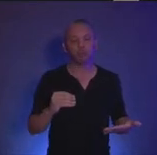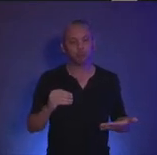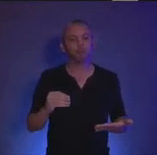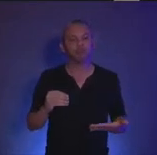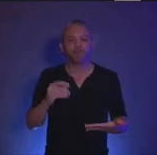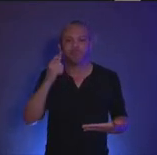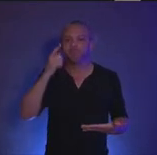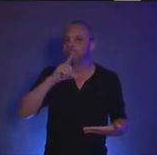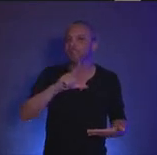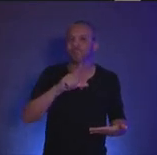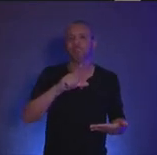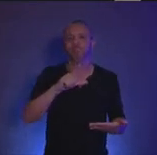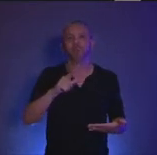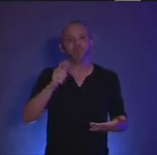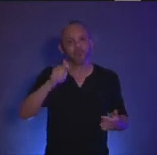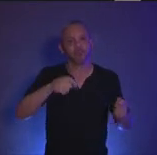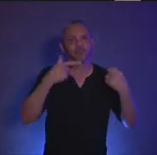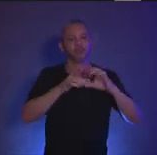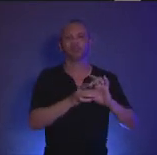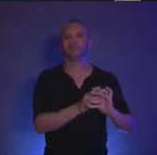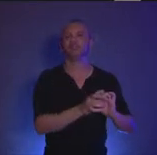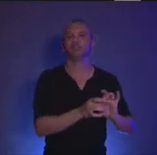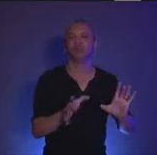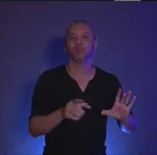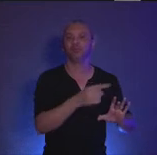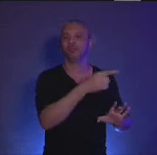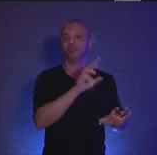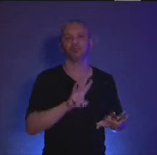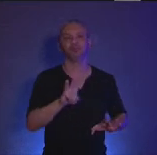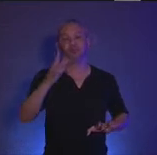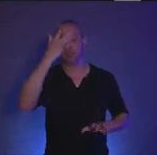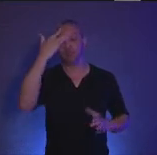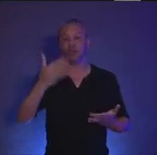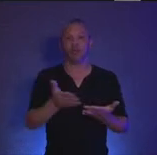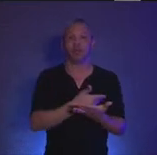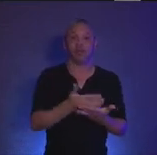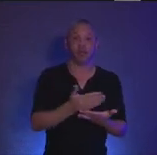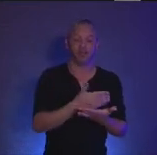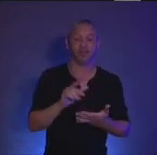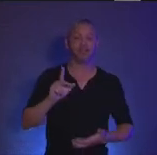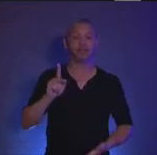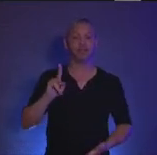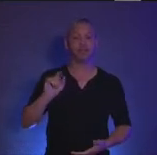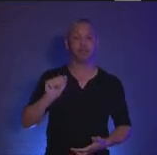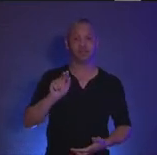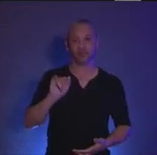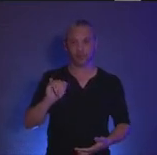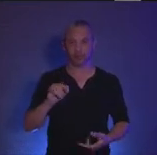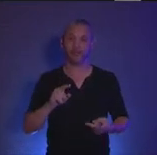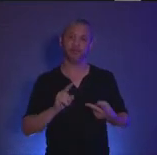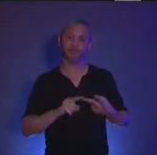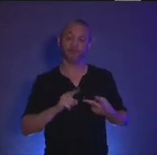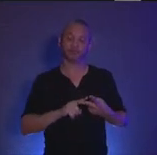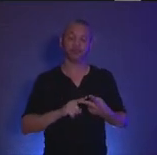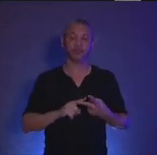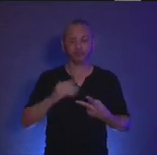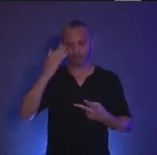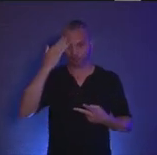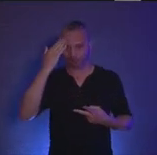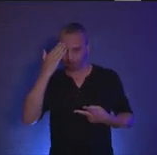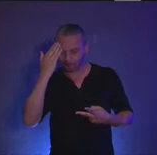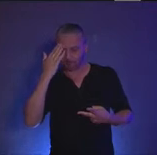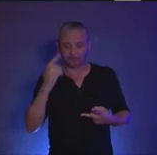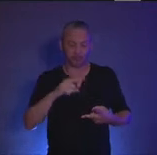todas as informações, e a gente também disponibilizou isso para os leitores da revista Piauí e da Fiquem Sabendo. Então, a nossa reportagem de abertura